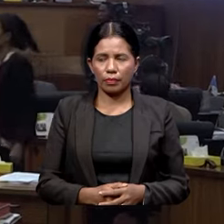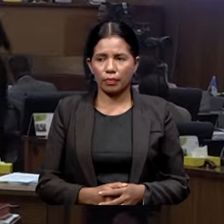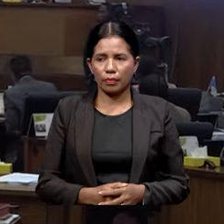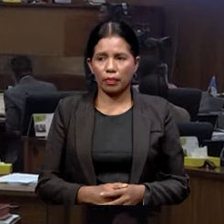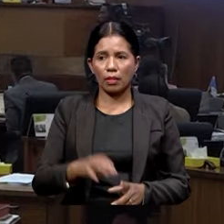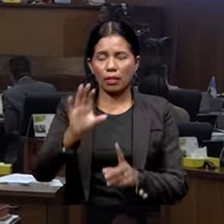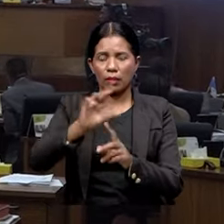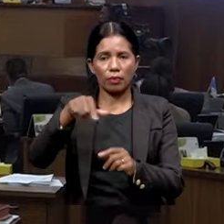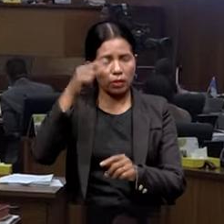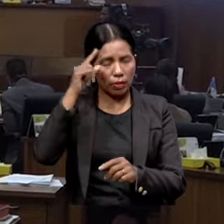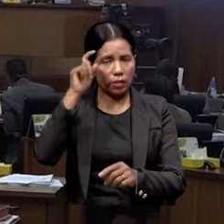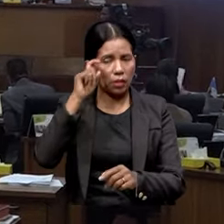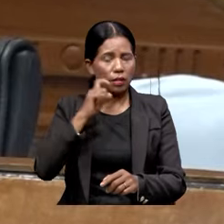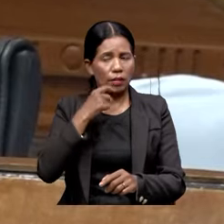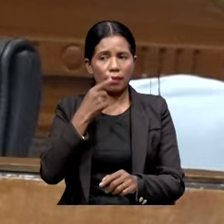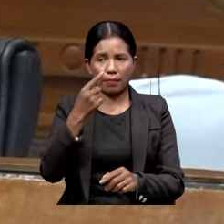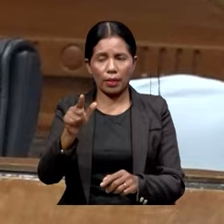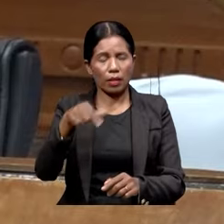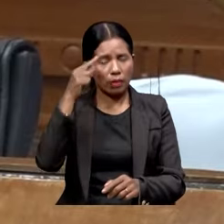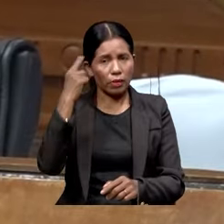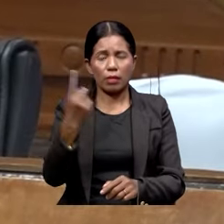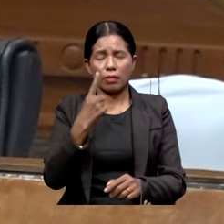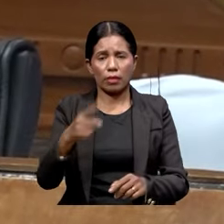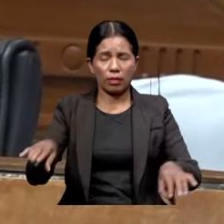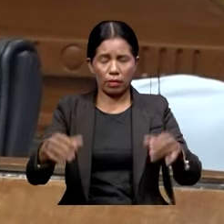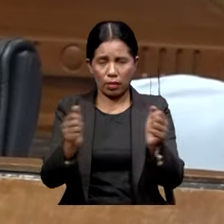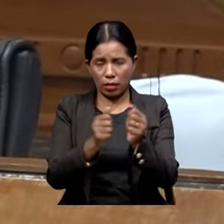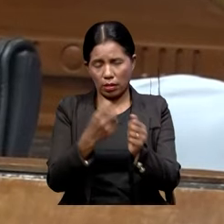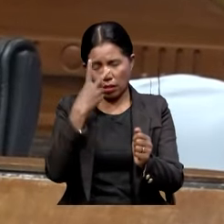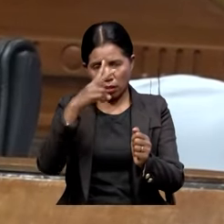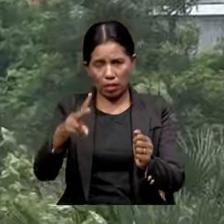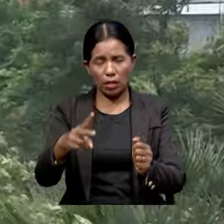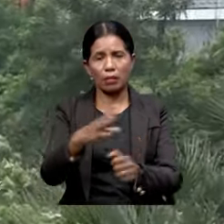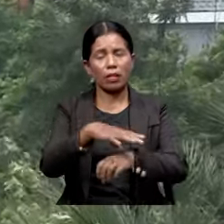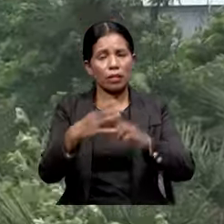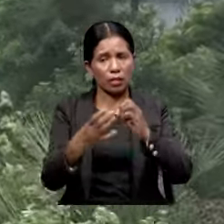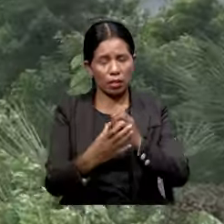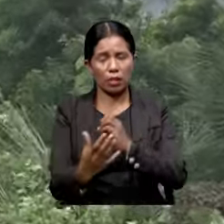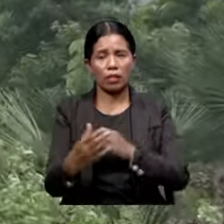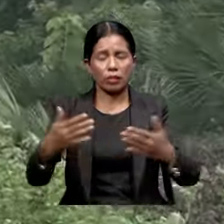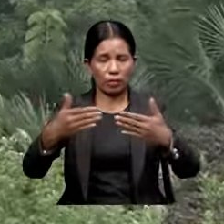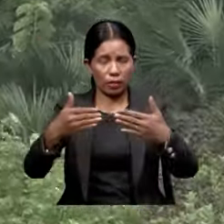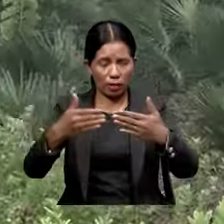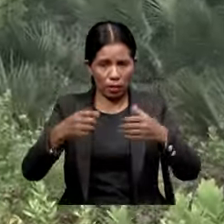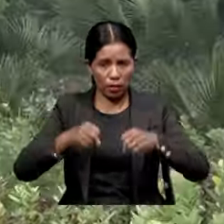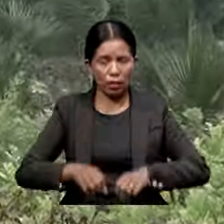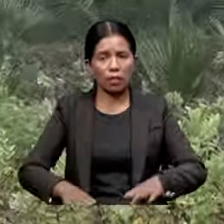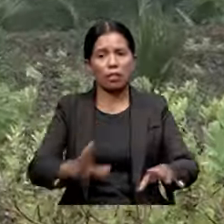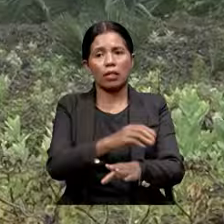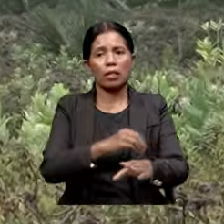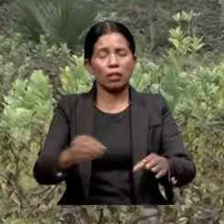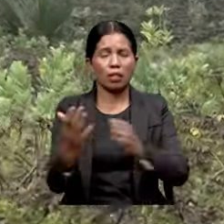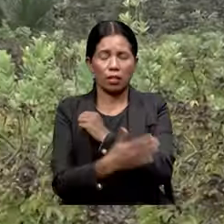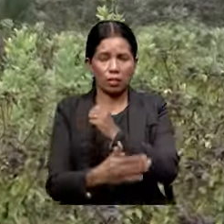Sefi governo que era lançado na Guzmão Ateta, governo Fatem luta para a soberania Timor-Leste, nessa fronteira terrestre no marítima ou nação